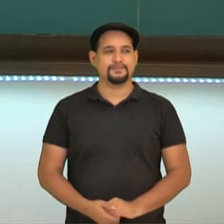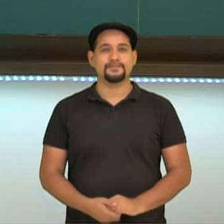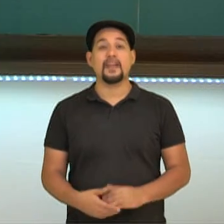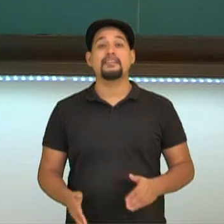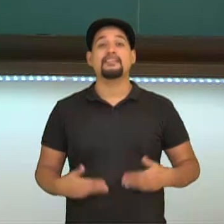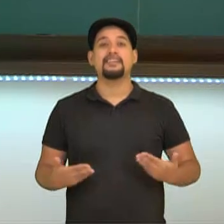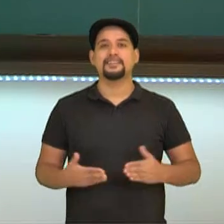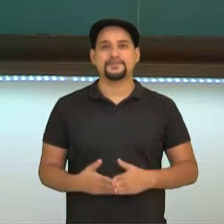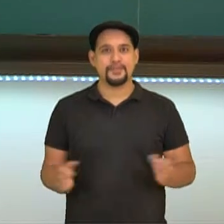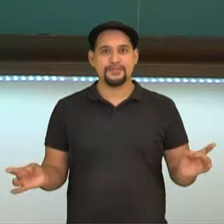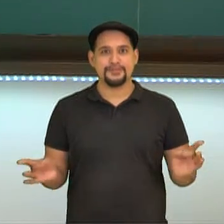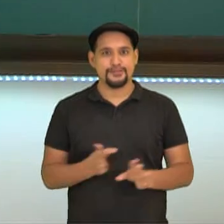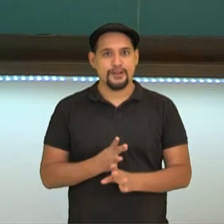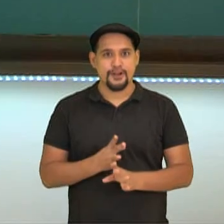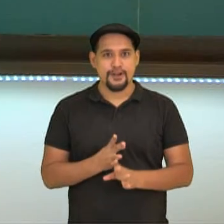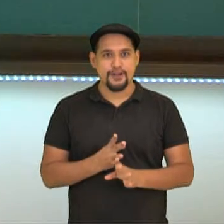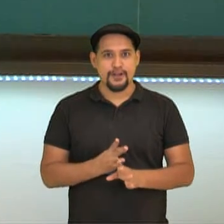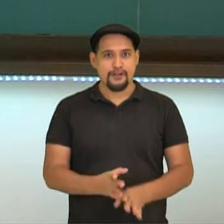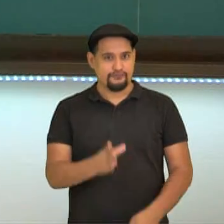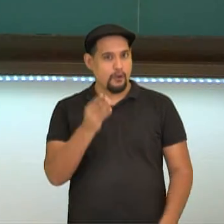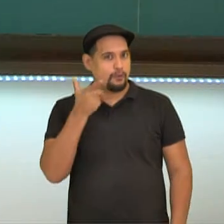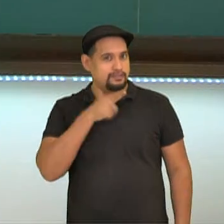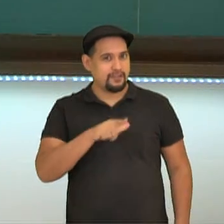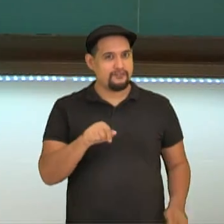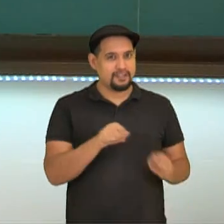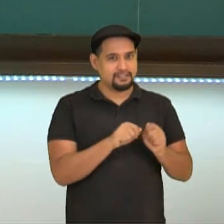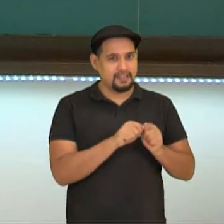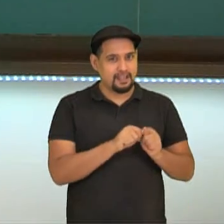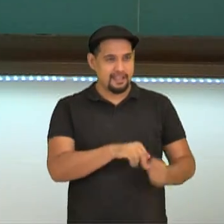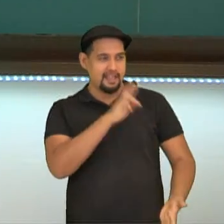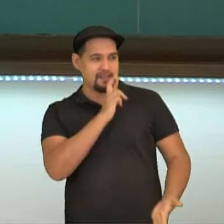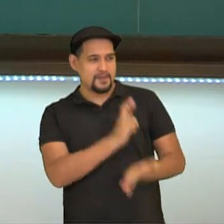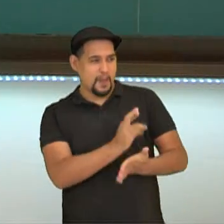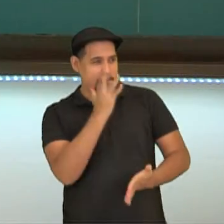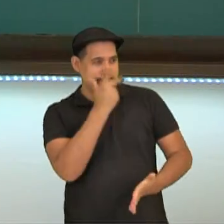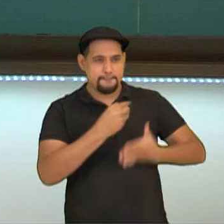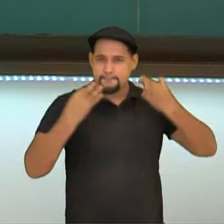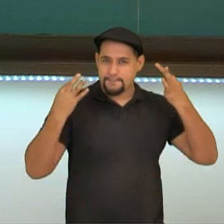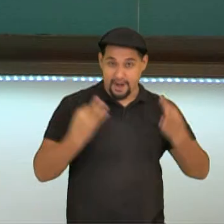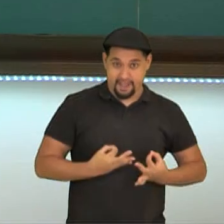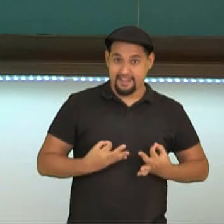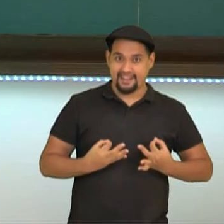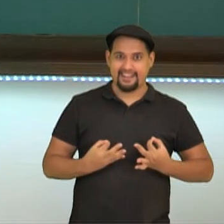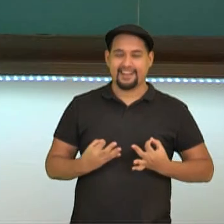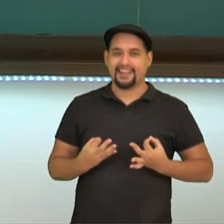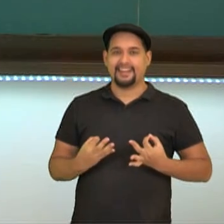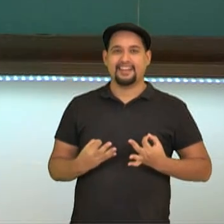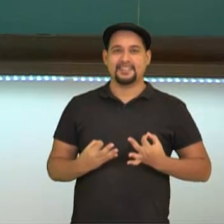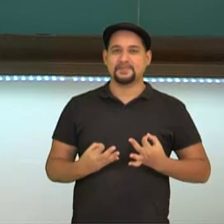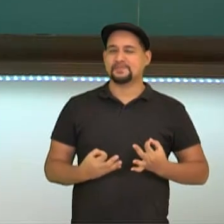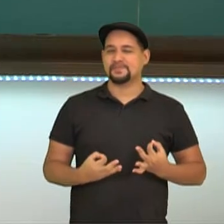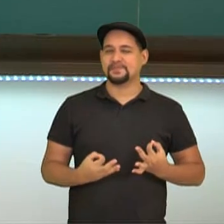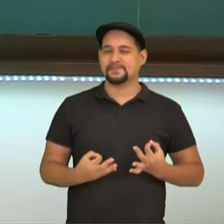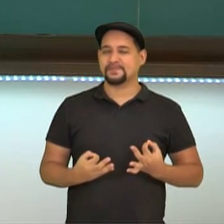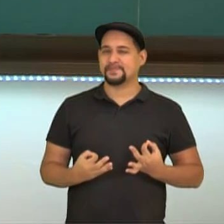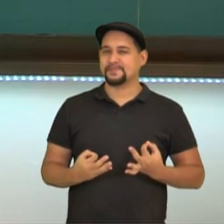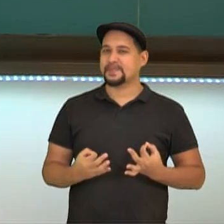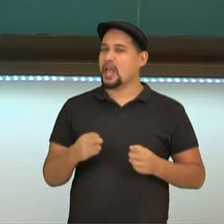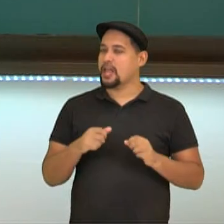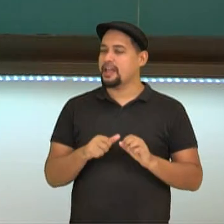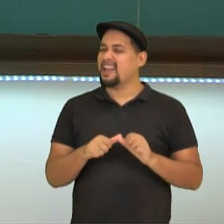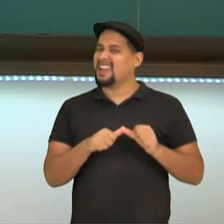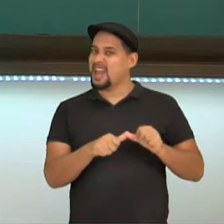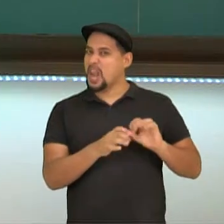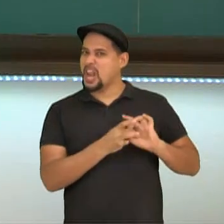E aí? Terminou? Foi lá? Respondeu bonitinho? E aí? Deixou Soledade